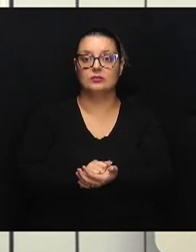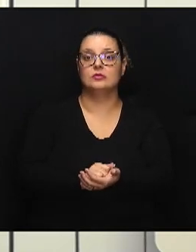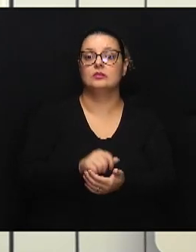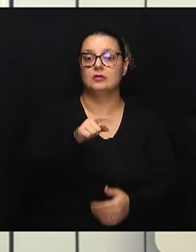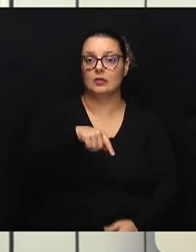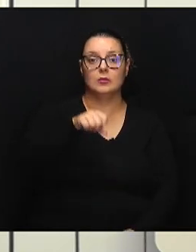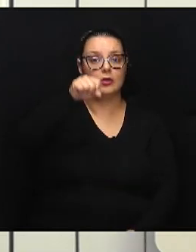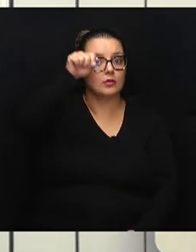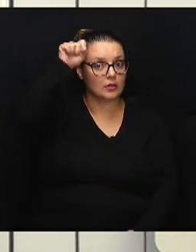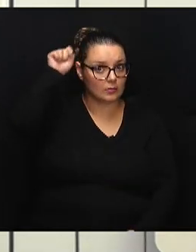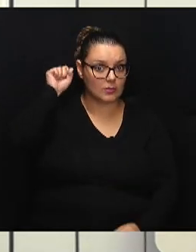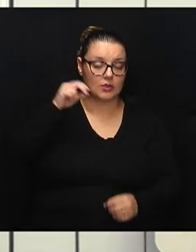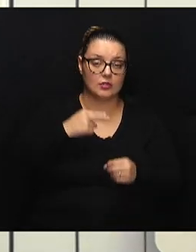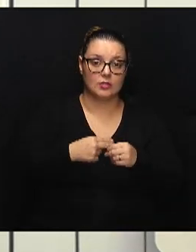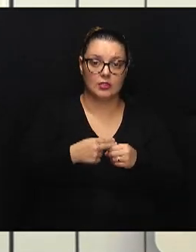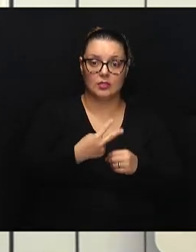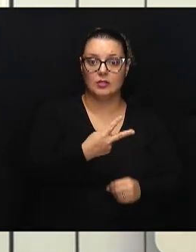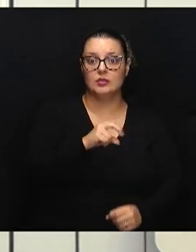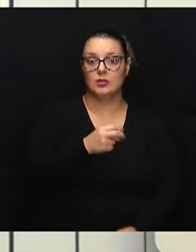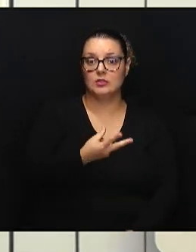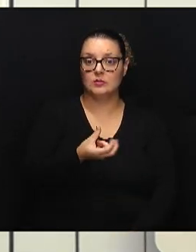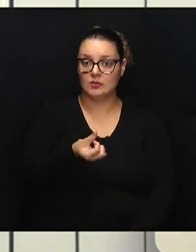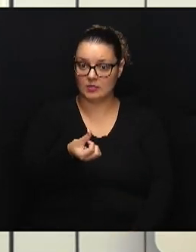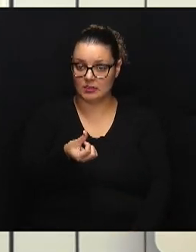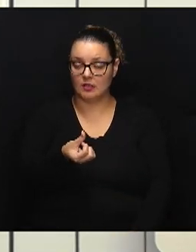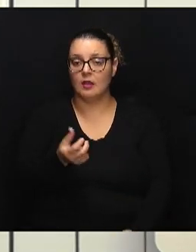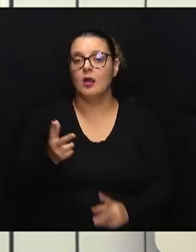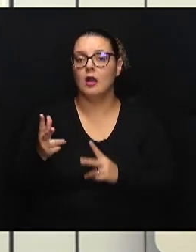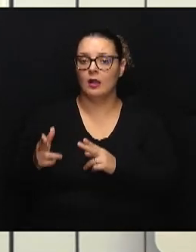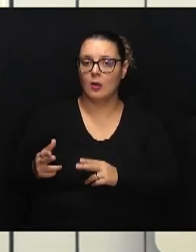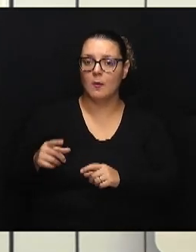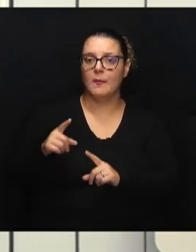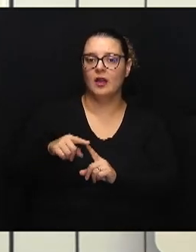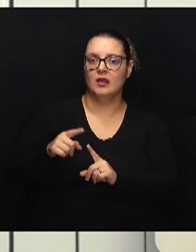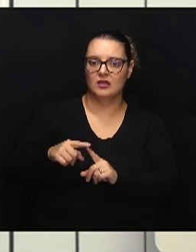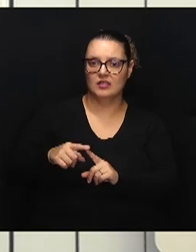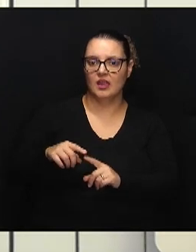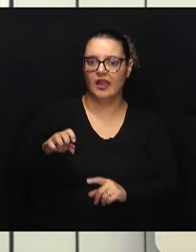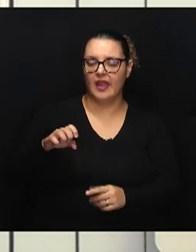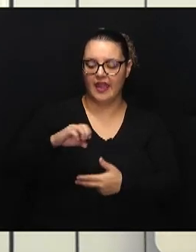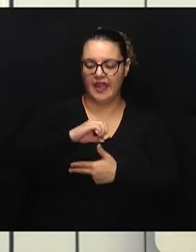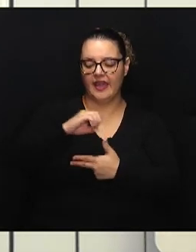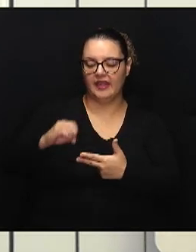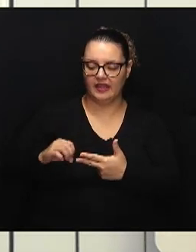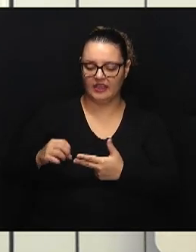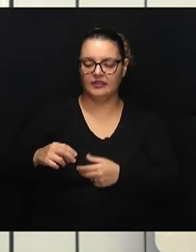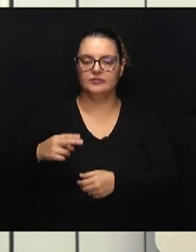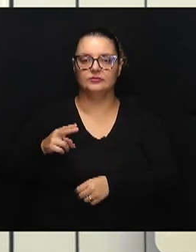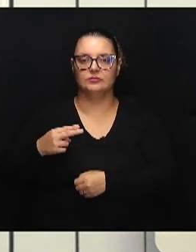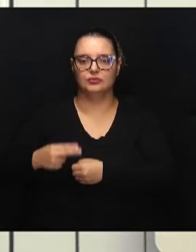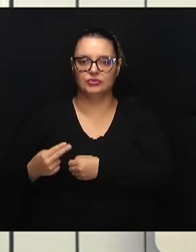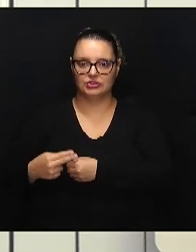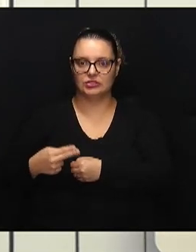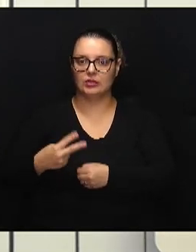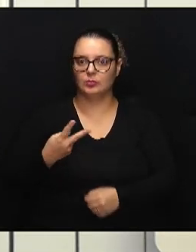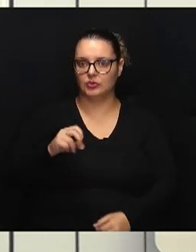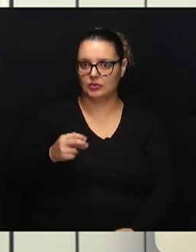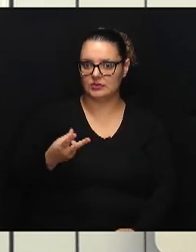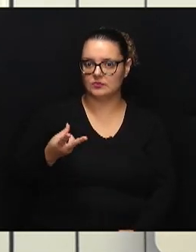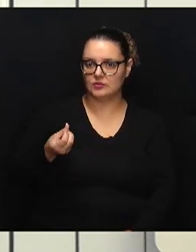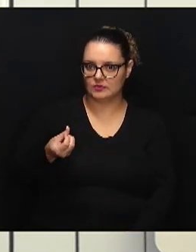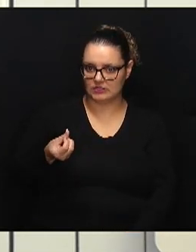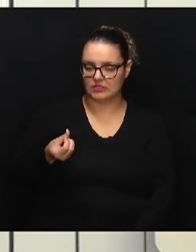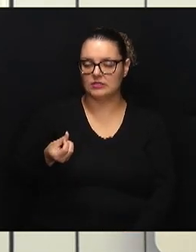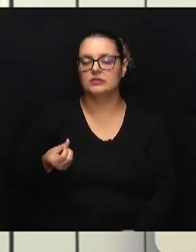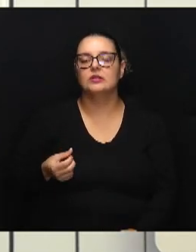o vestibular da Unicamp 2026, quanto para a modalidade Enem Unicamp 2026. Os pedidos